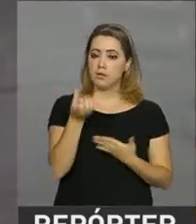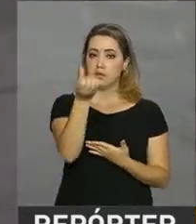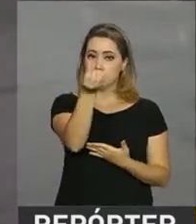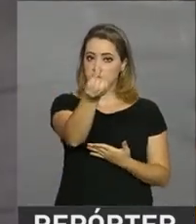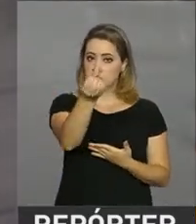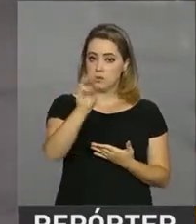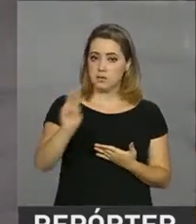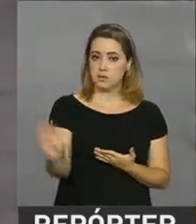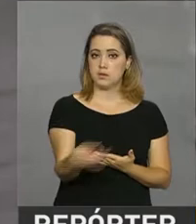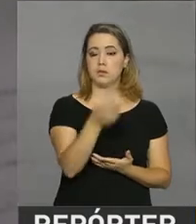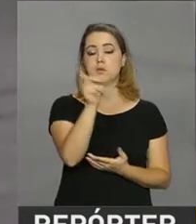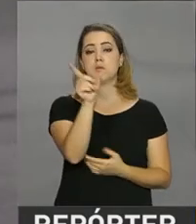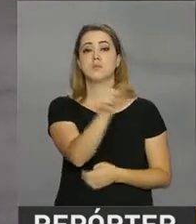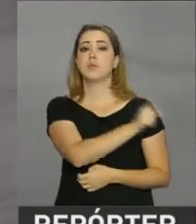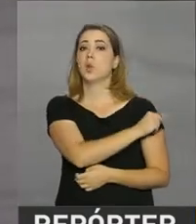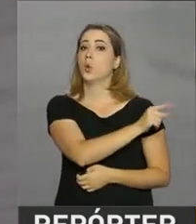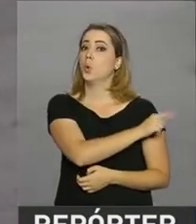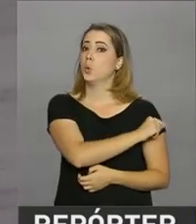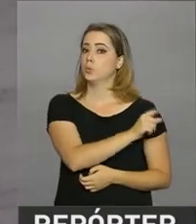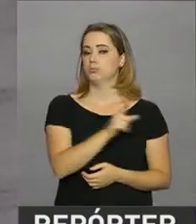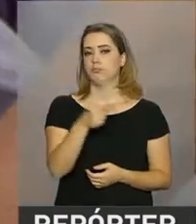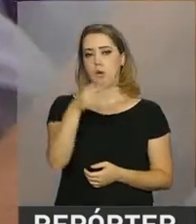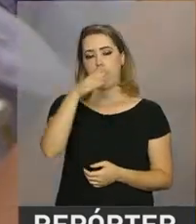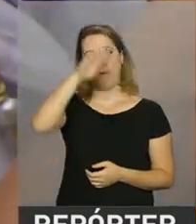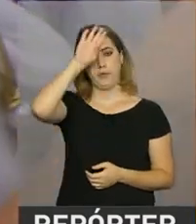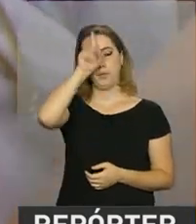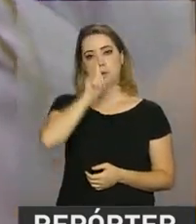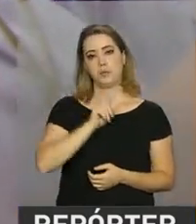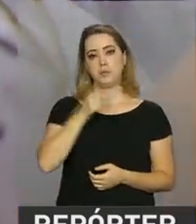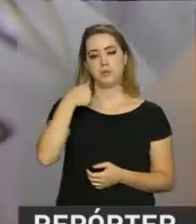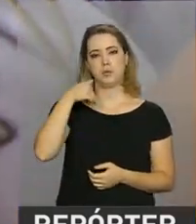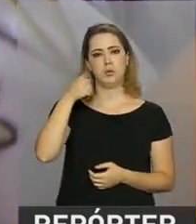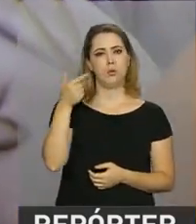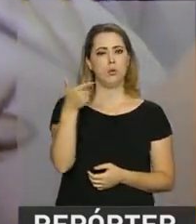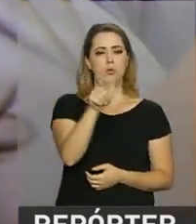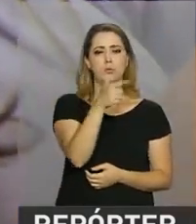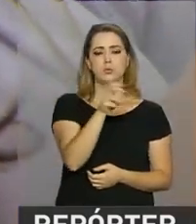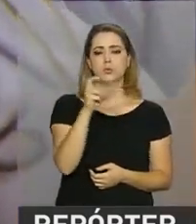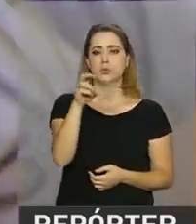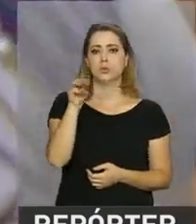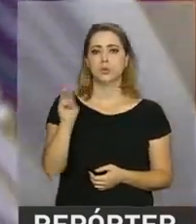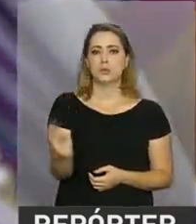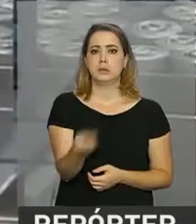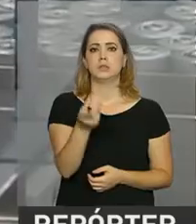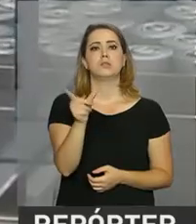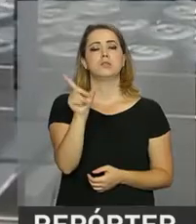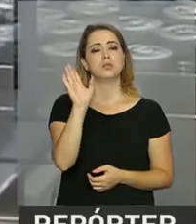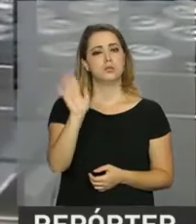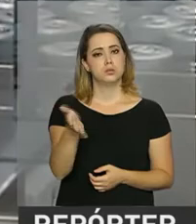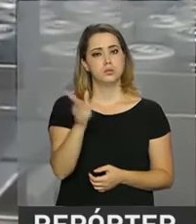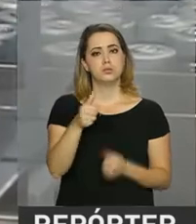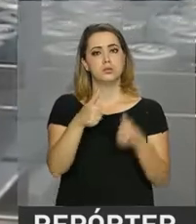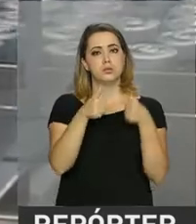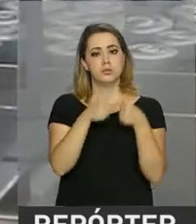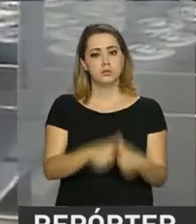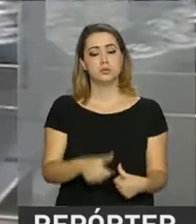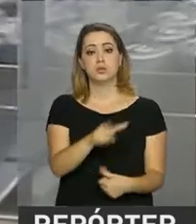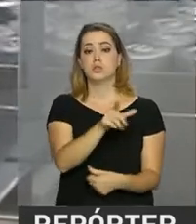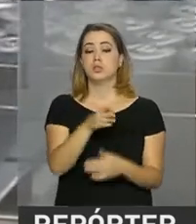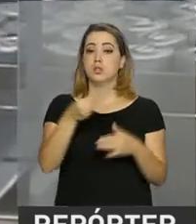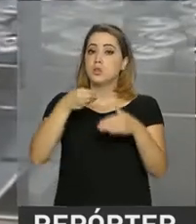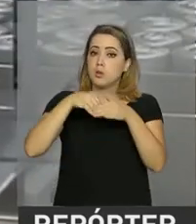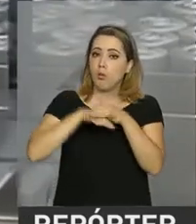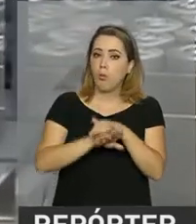milhões de doses da vacina contra a febre amarela outras 5 milhões e 500 mil doses já estão no estoque do